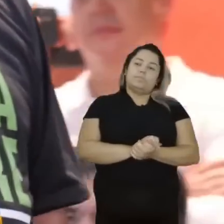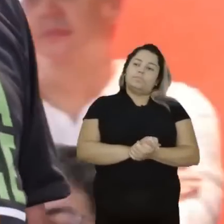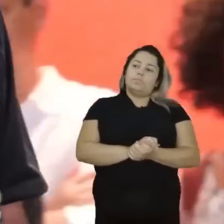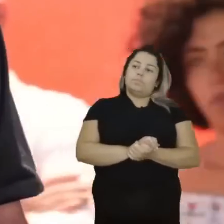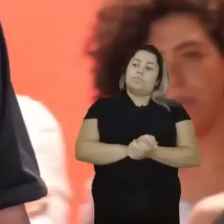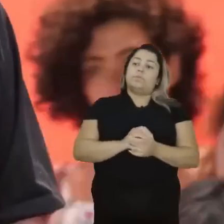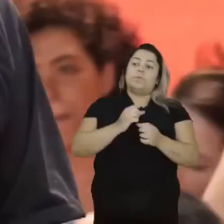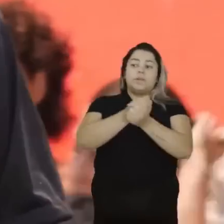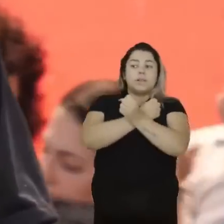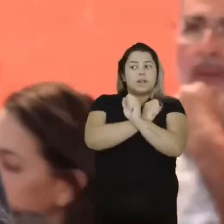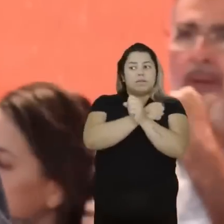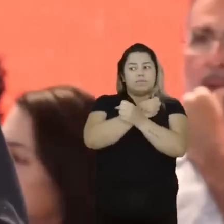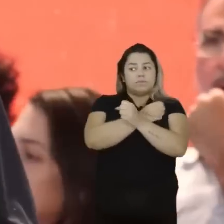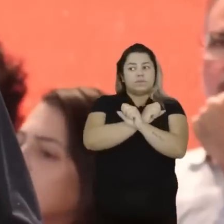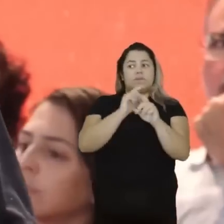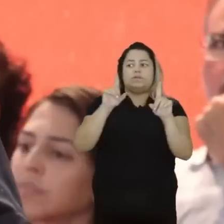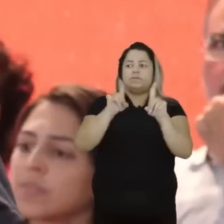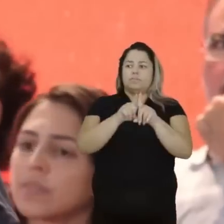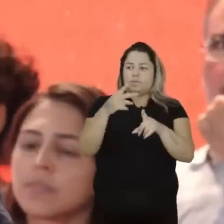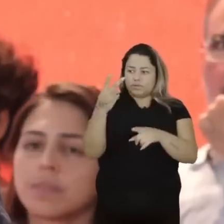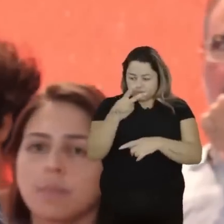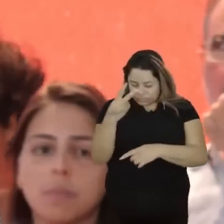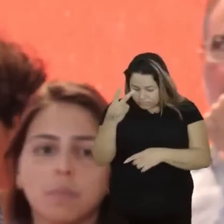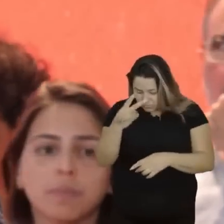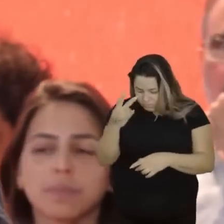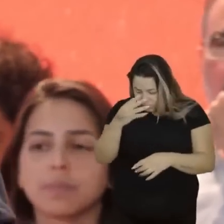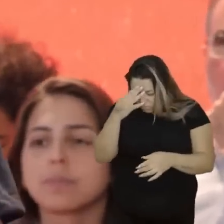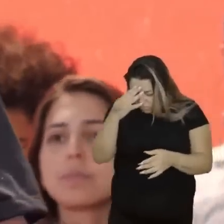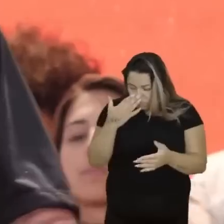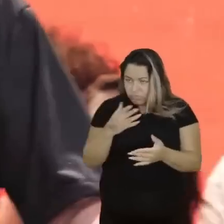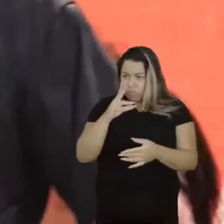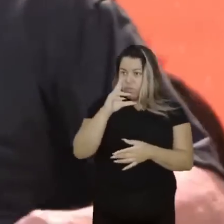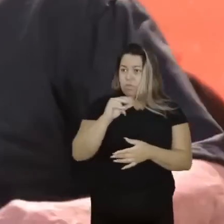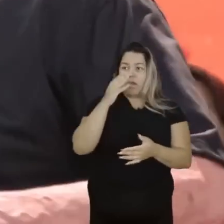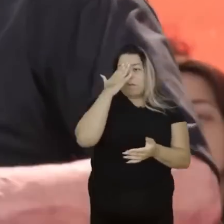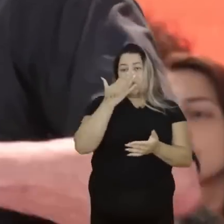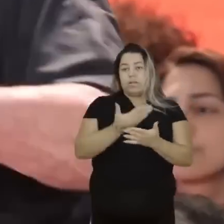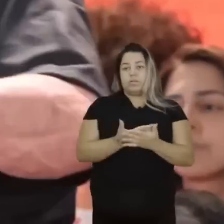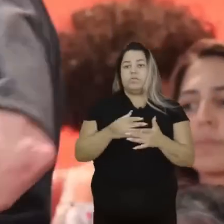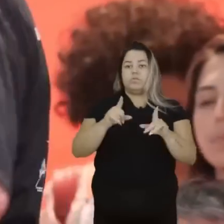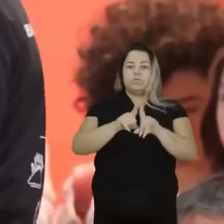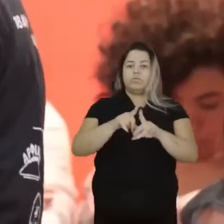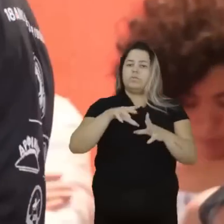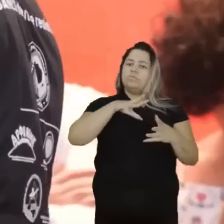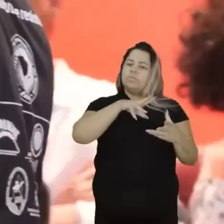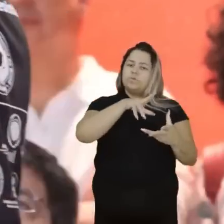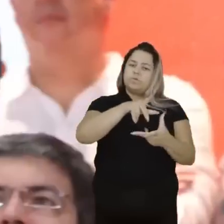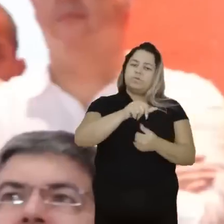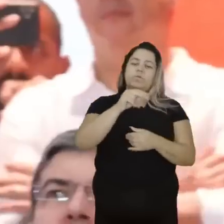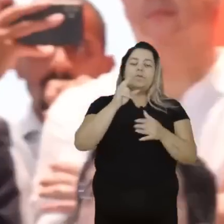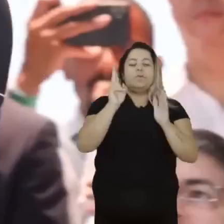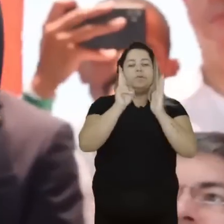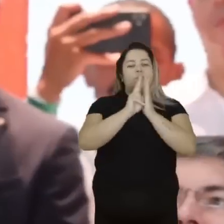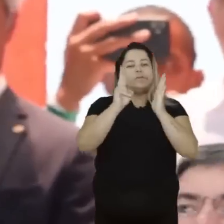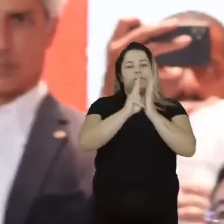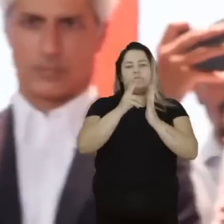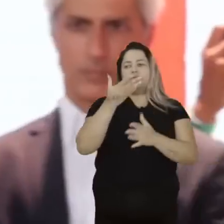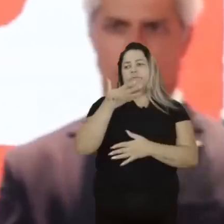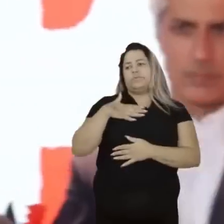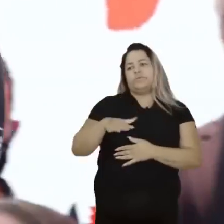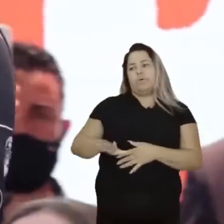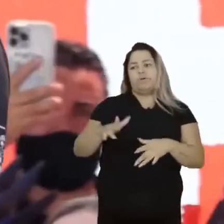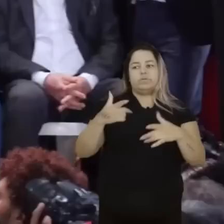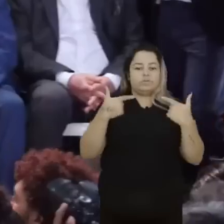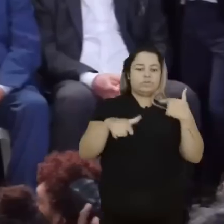escravizaram. Segundo, desacreditaram aos olhos do mundo. Índio não gosta de